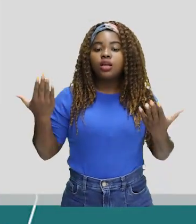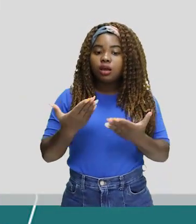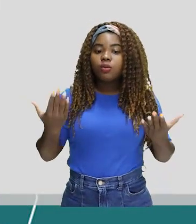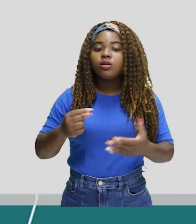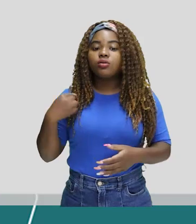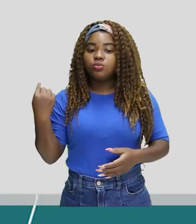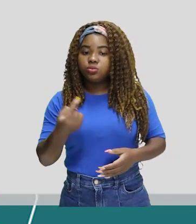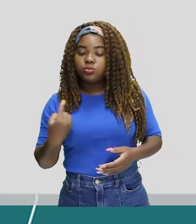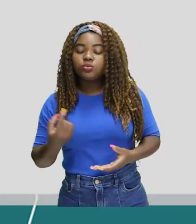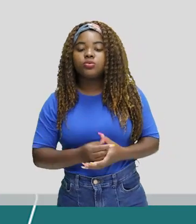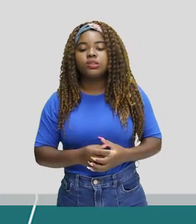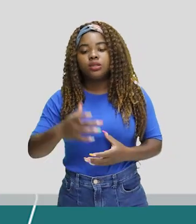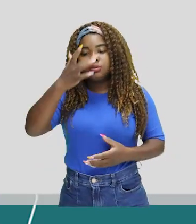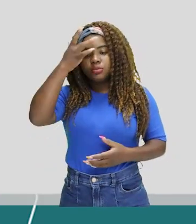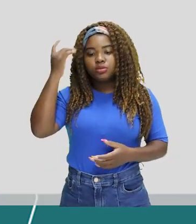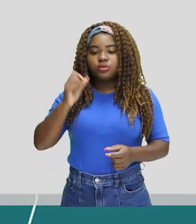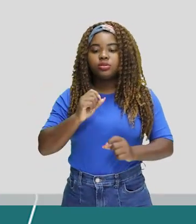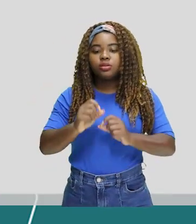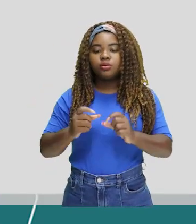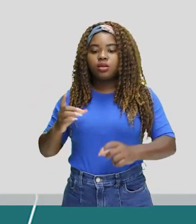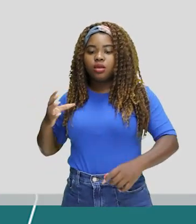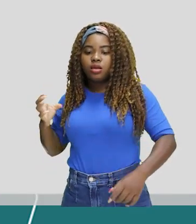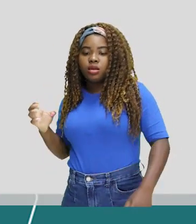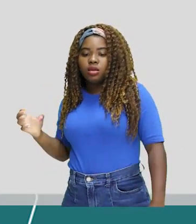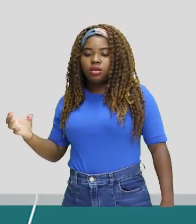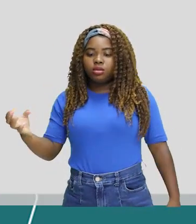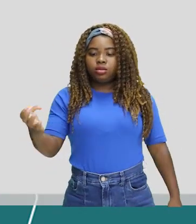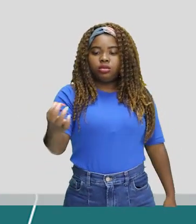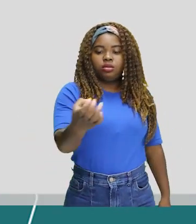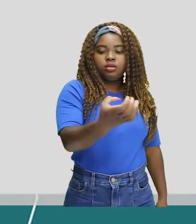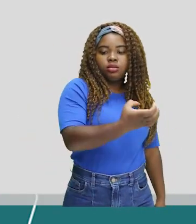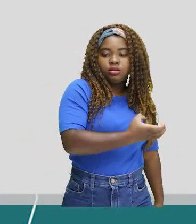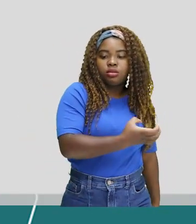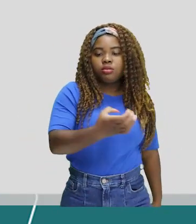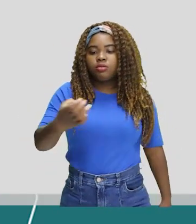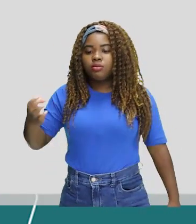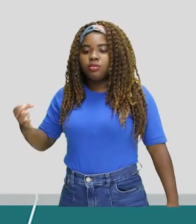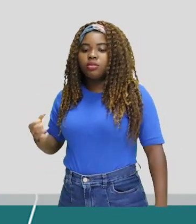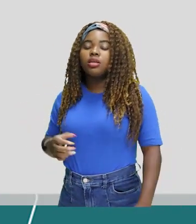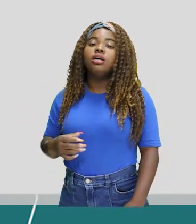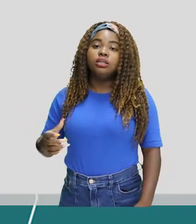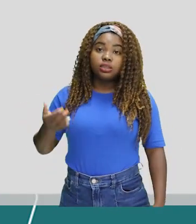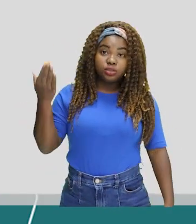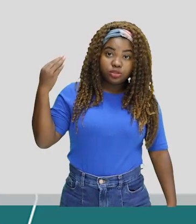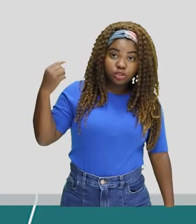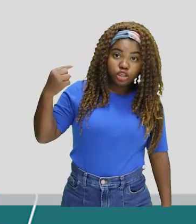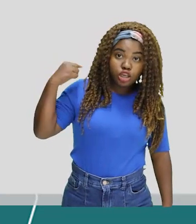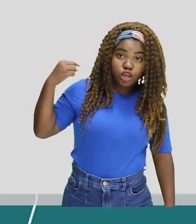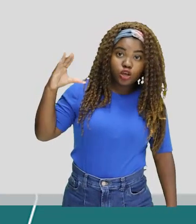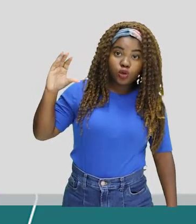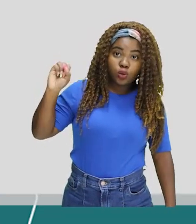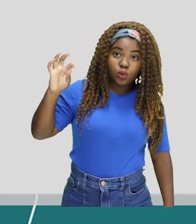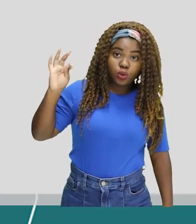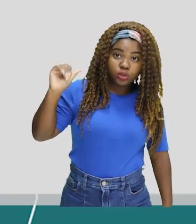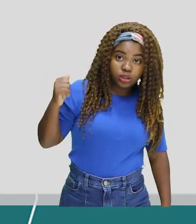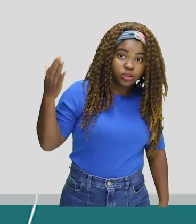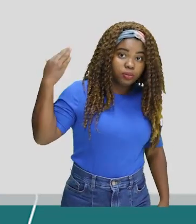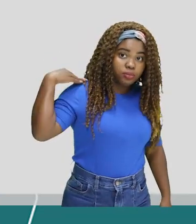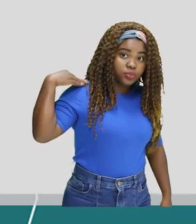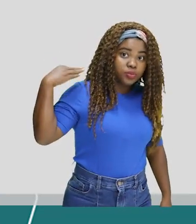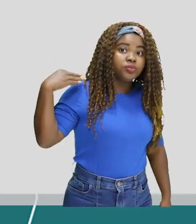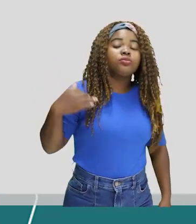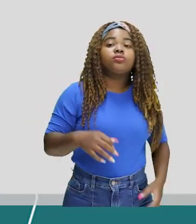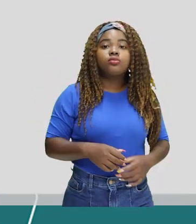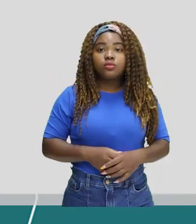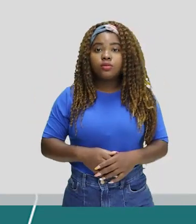o atleta dá um giro e meio para o lançamento. Tá aqui, ele está posicionado de costa, sempre ele se posiciona de costa, e ele